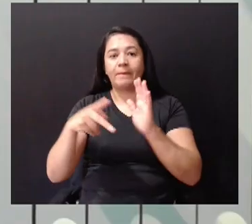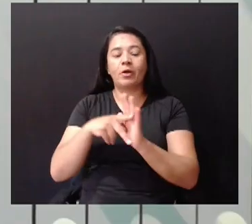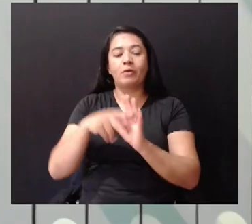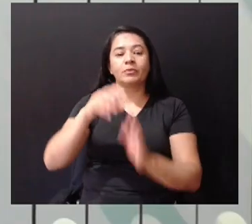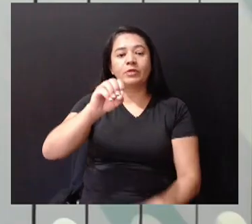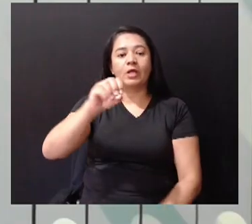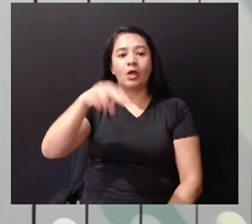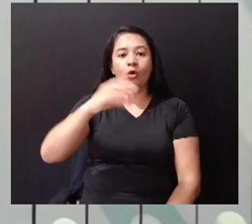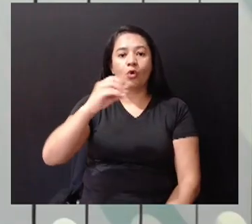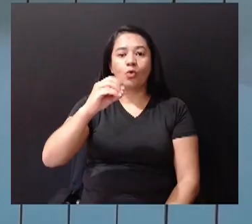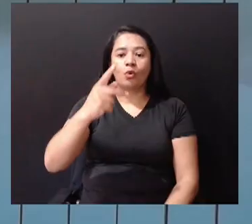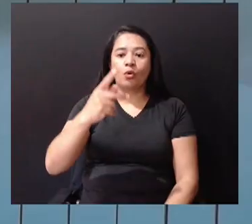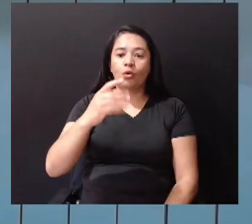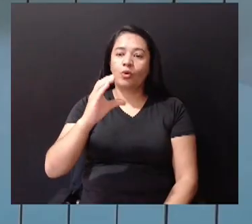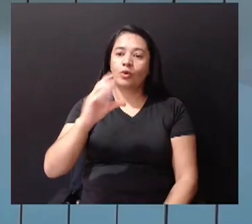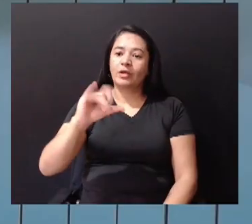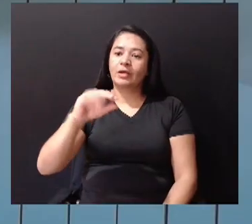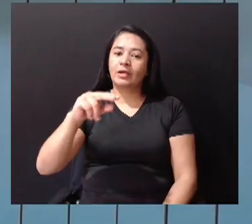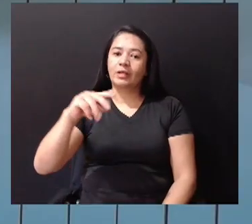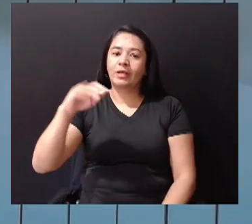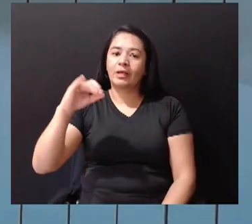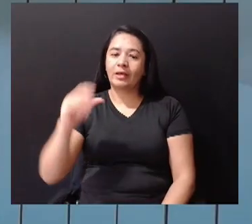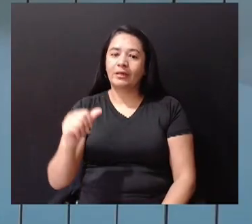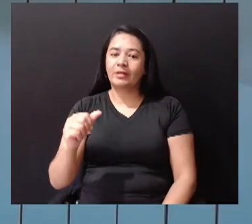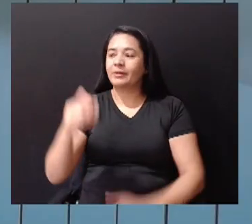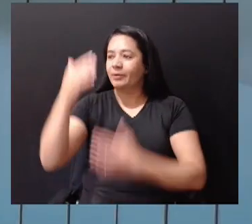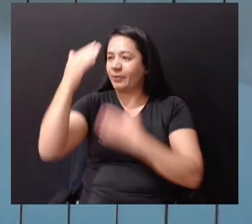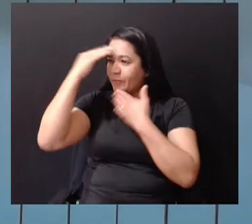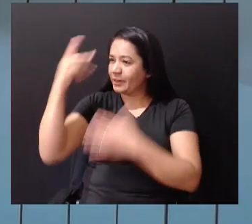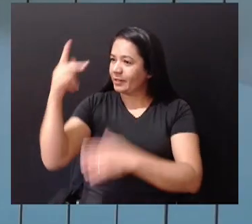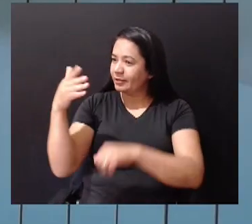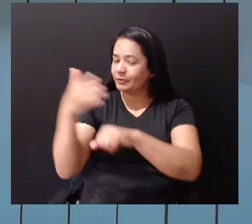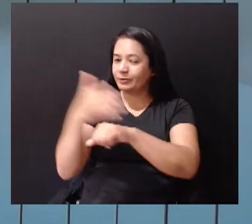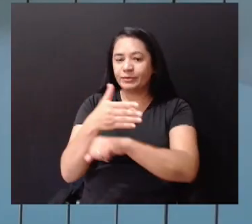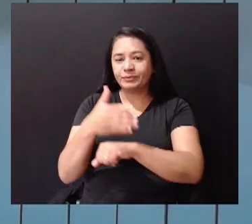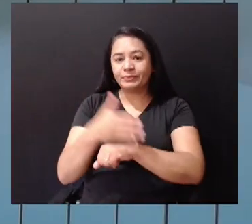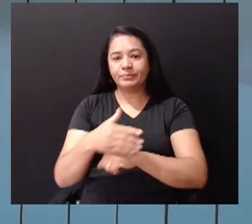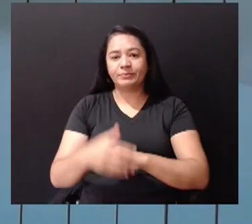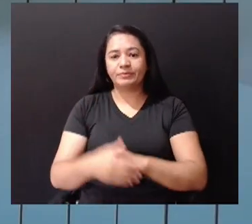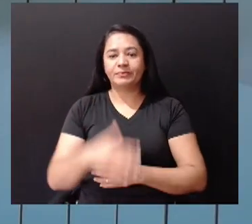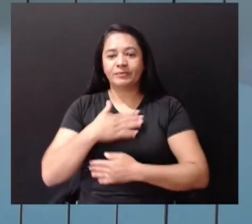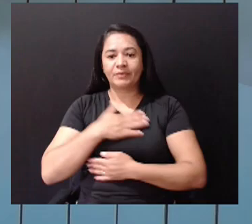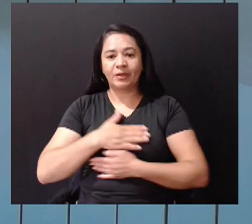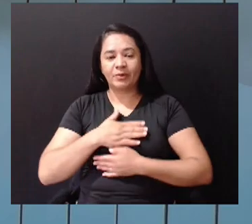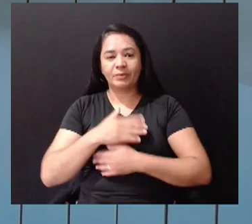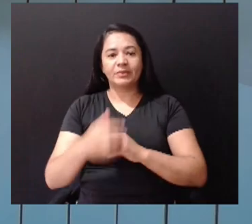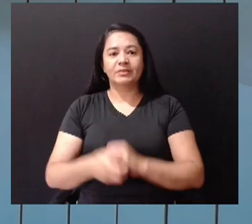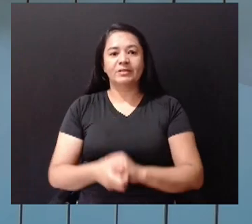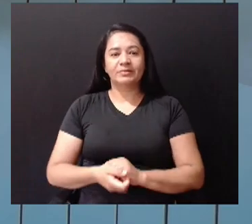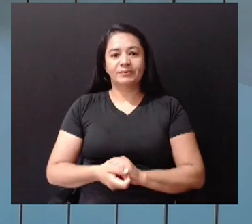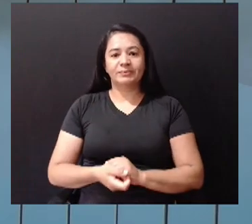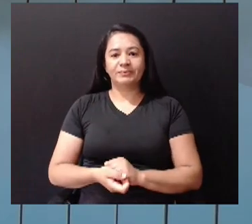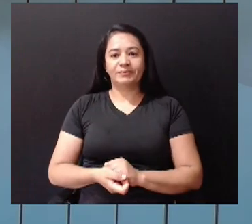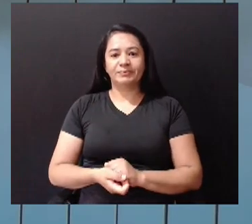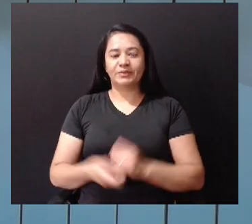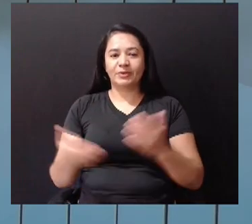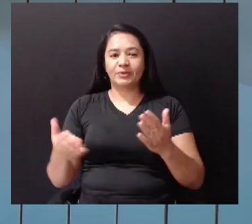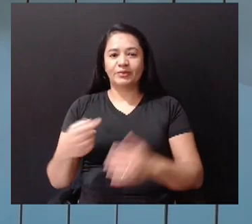Doutor, muito obrigada pela sua participação. É um prazer receber o senhor aqui no Saúde é